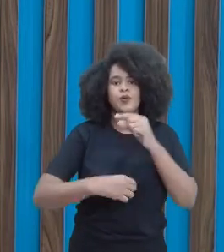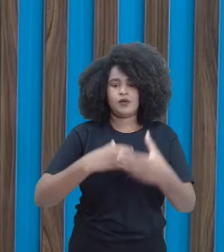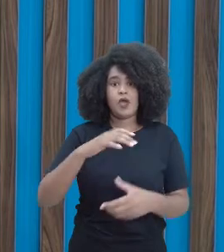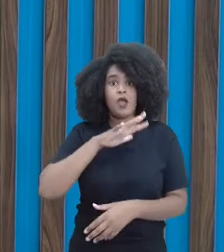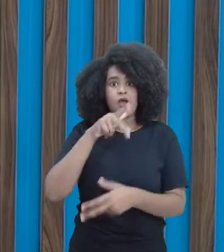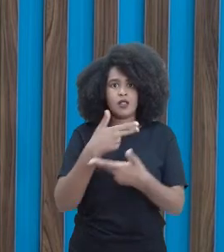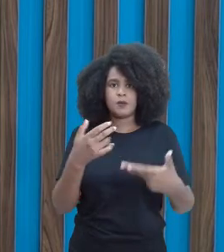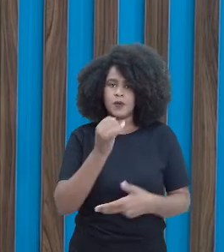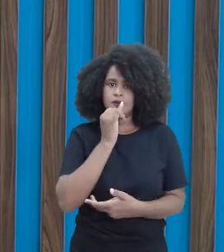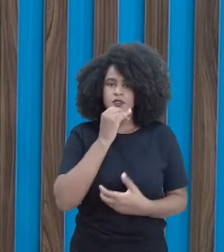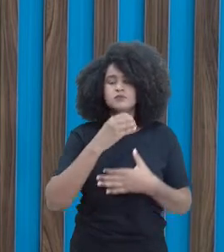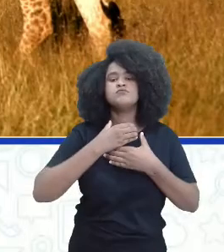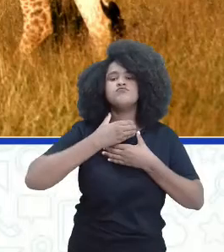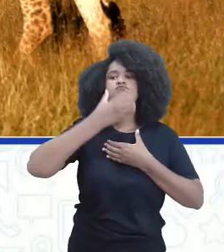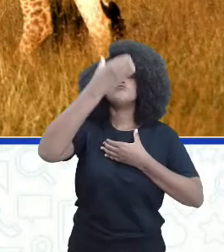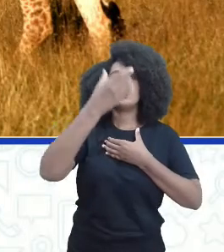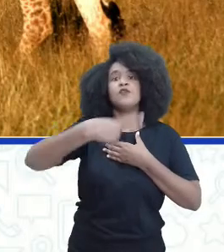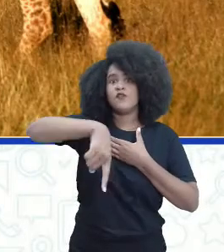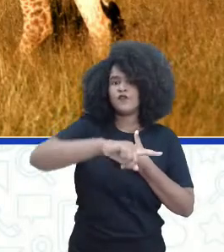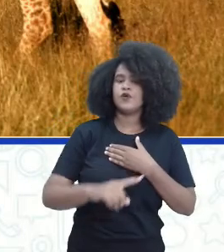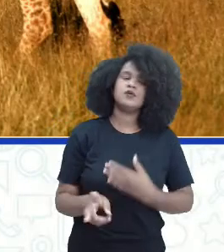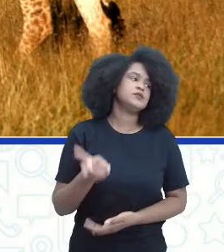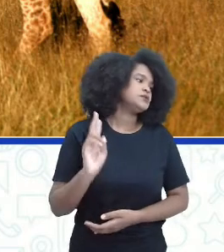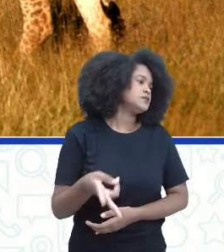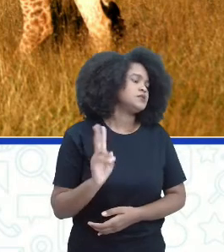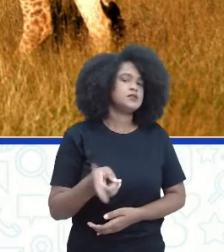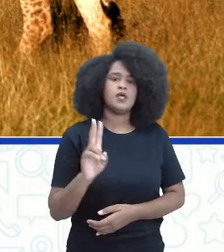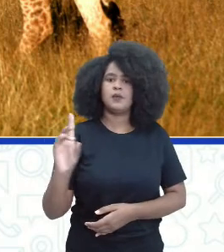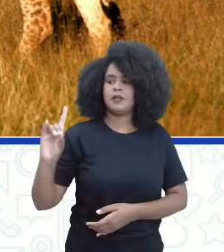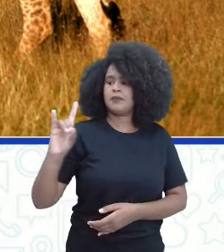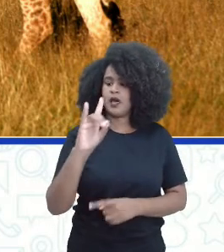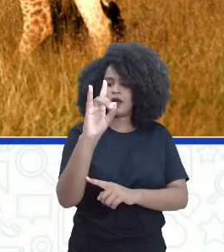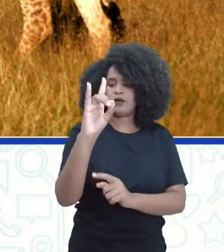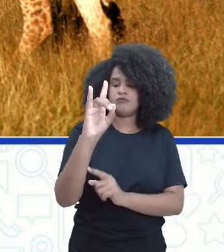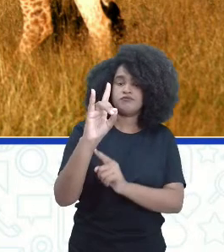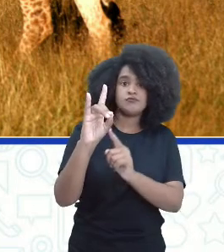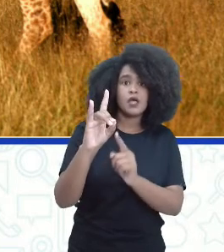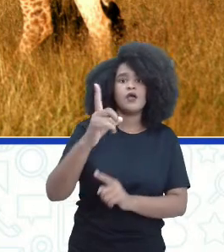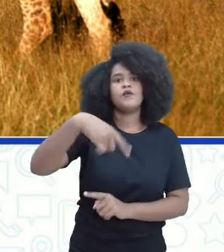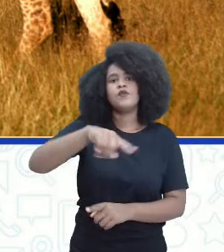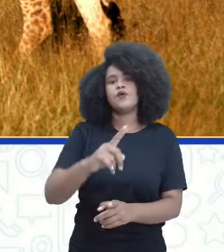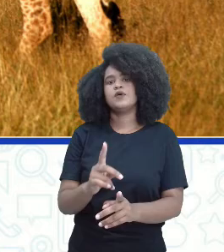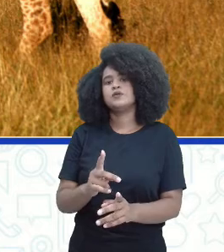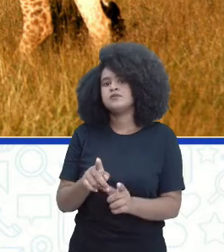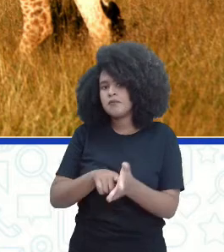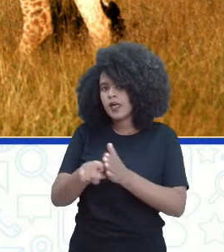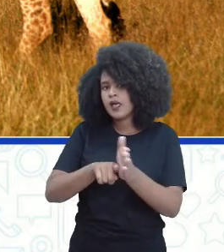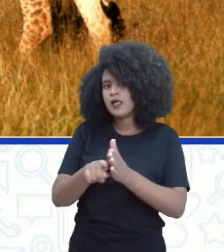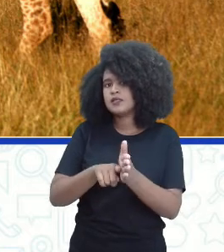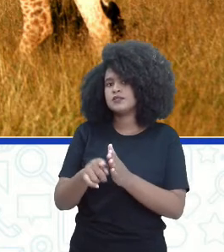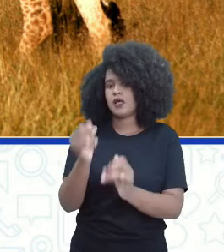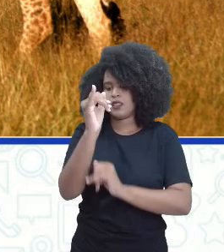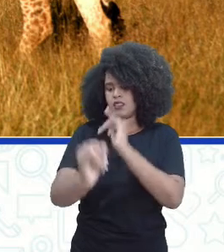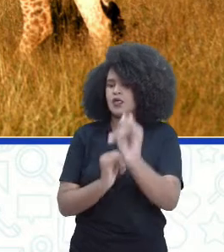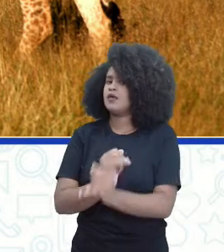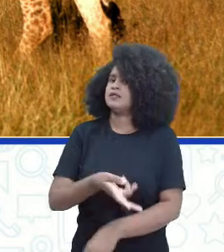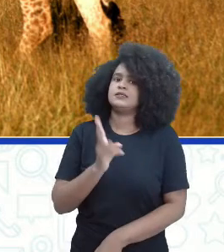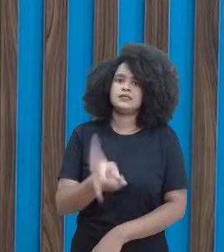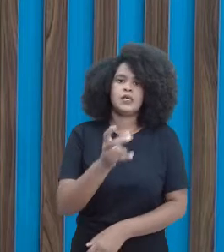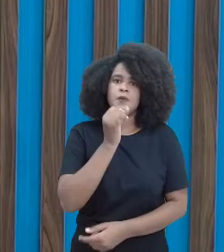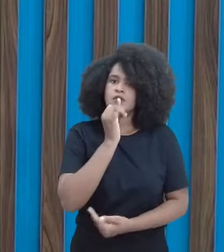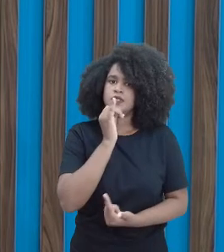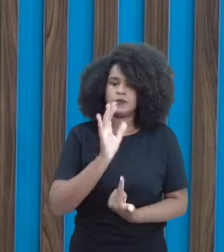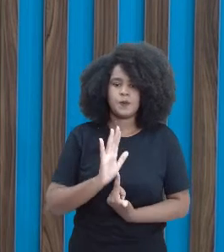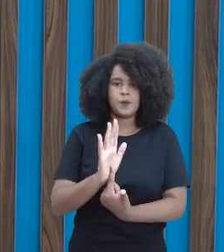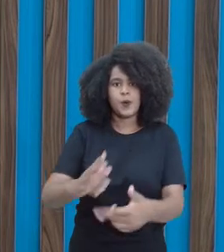que é um exemplo assim que vocês vão encontrá-los em tudo que é livros e também se vocês fizerem uma pesquisa na internet vai aparecer logo